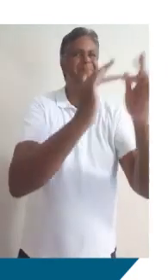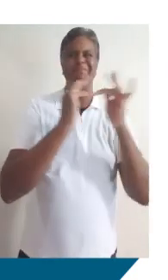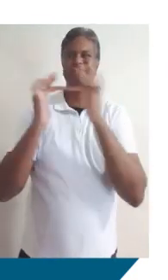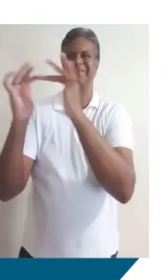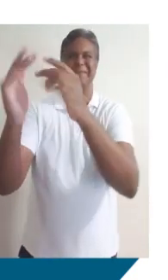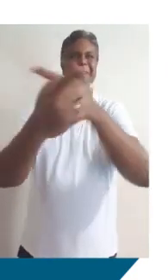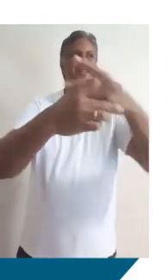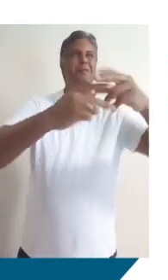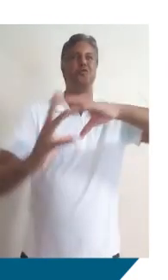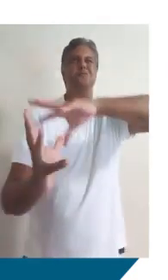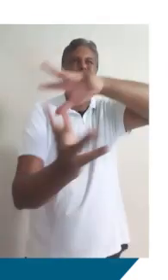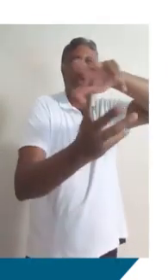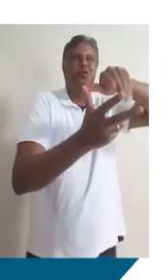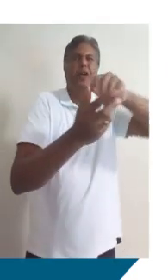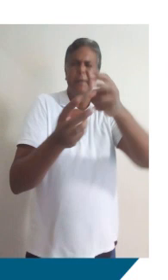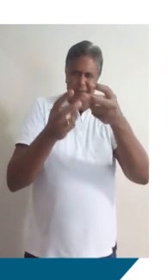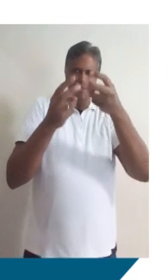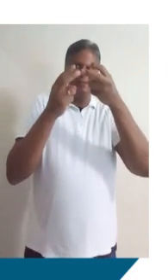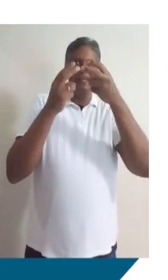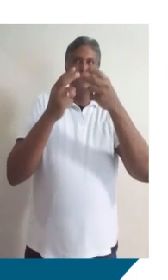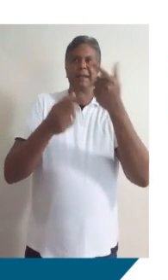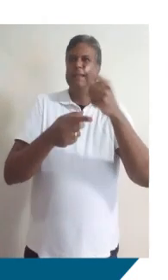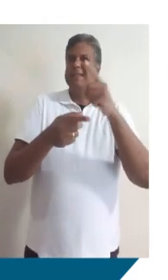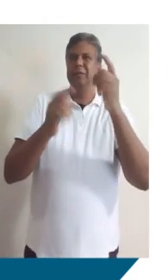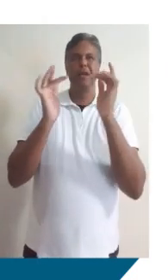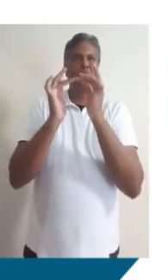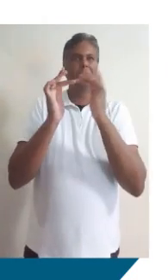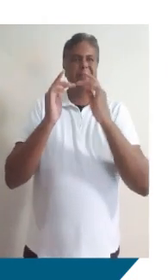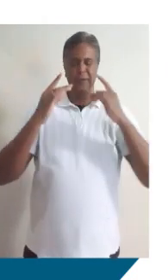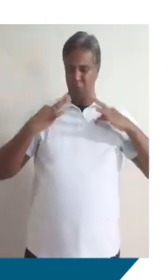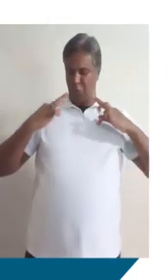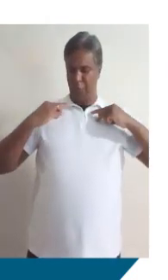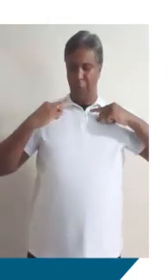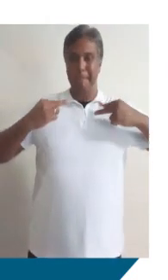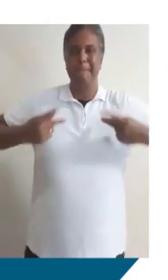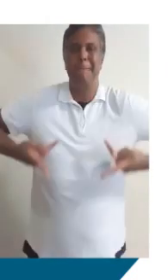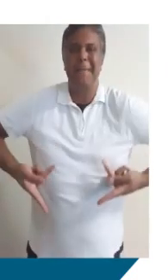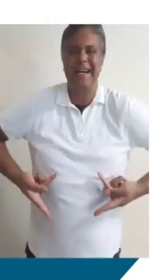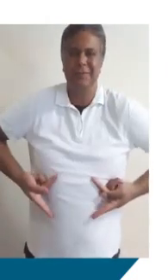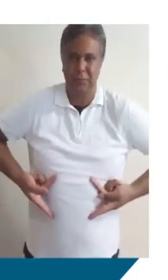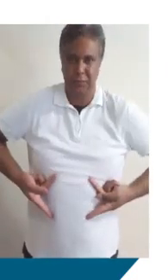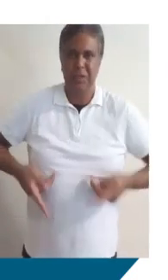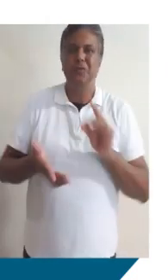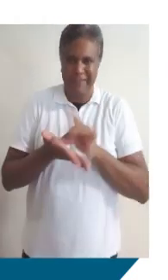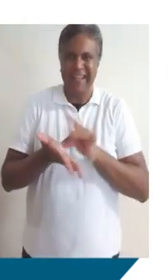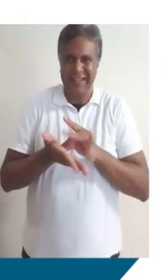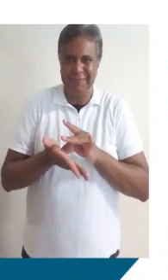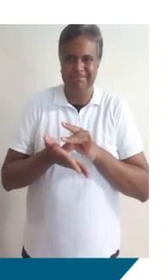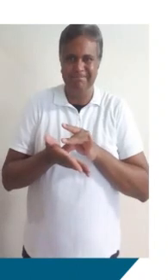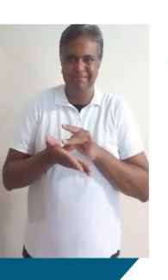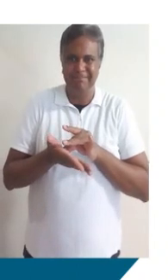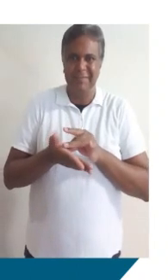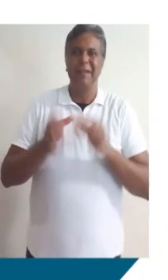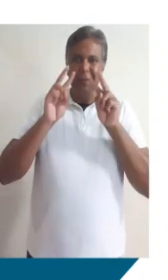estão todas distantes, sem contato físico, sem contato humano. O desafio vem no parágrafo seguinte.